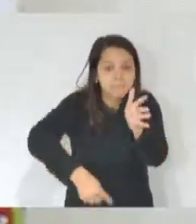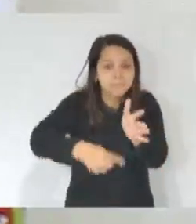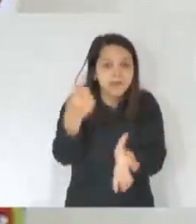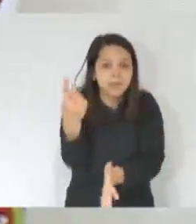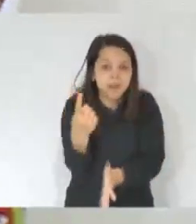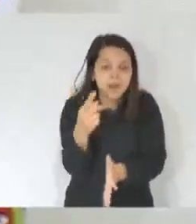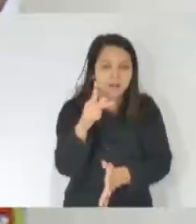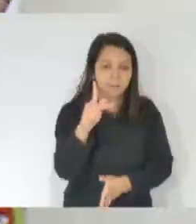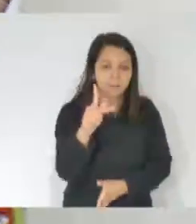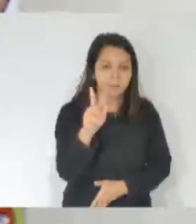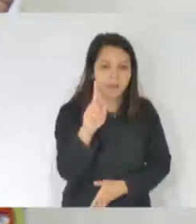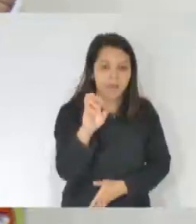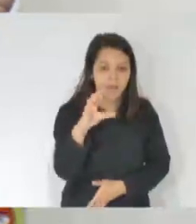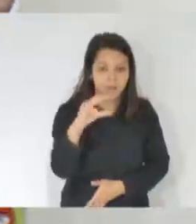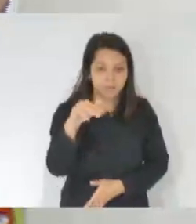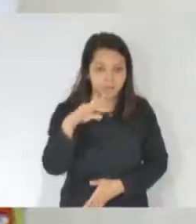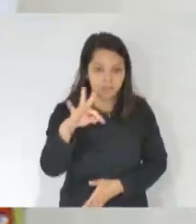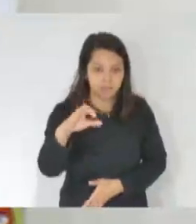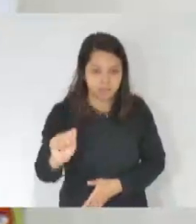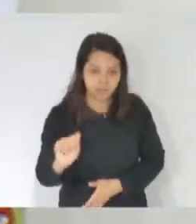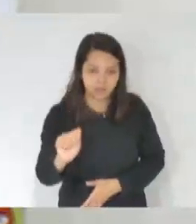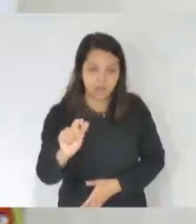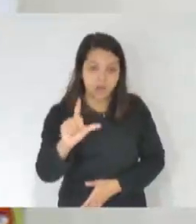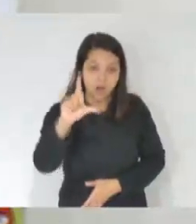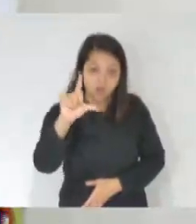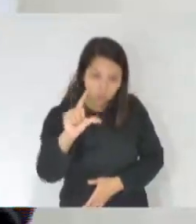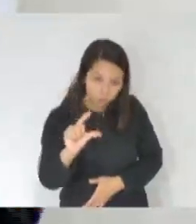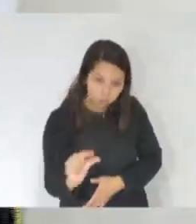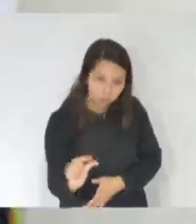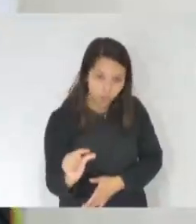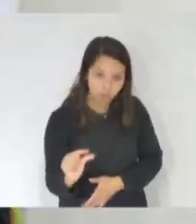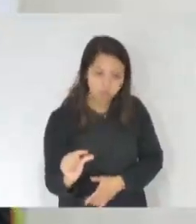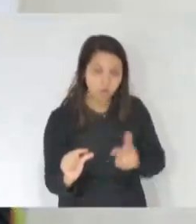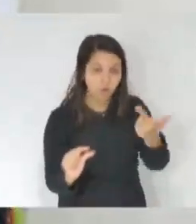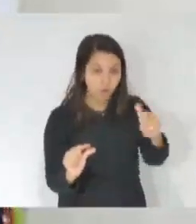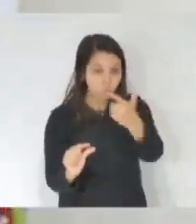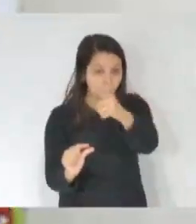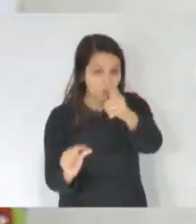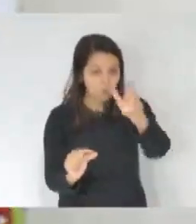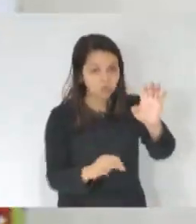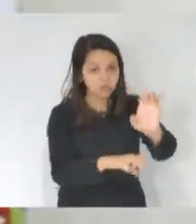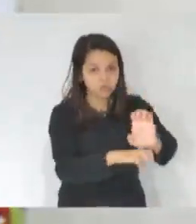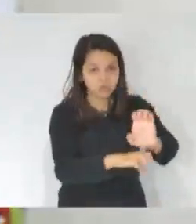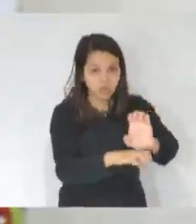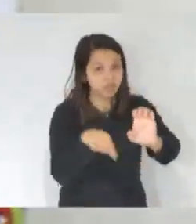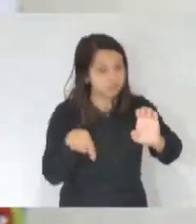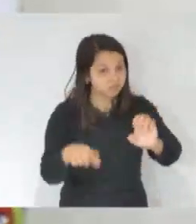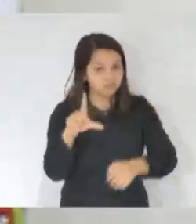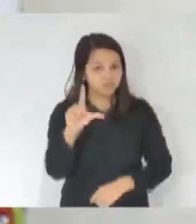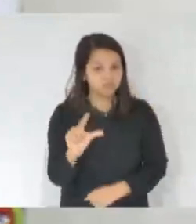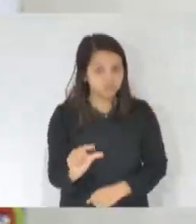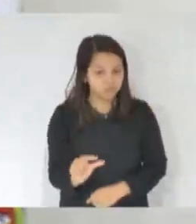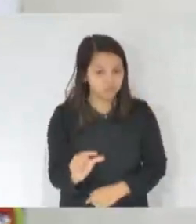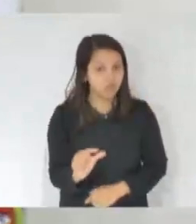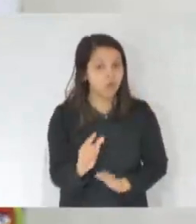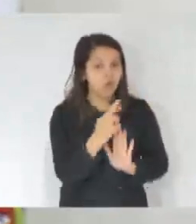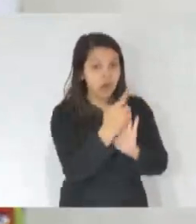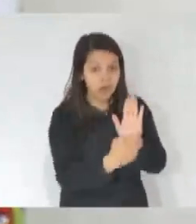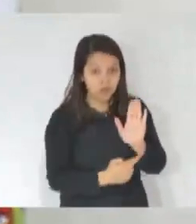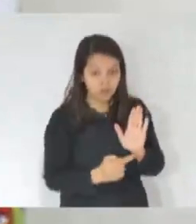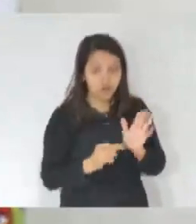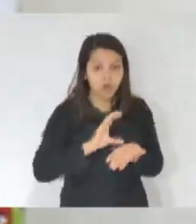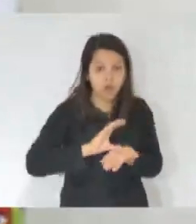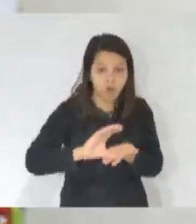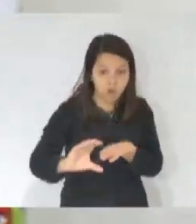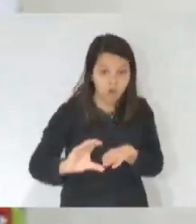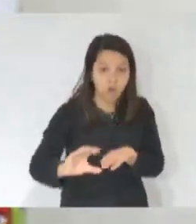reduzido com relação a outros estados. Ou seja, no relatório que foi mandado para Brasília, para o Ministério da Saúde, no